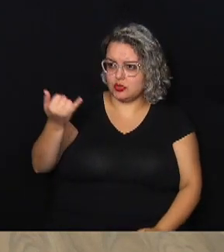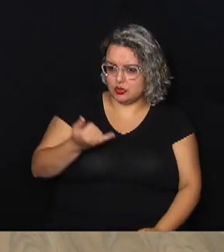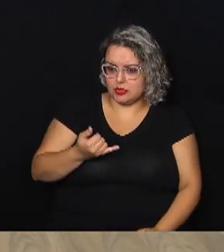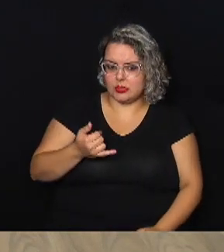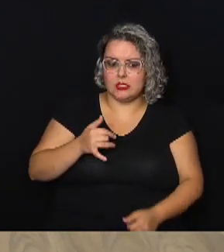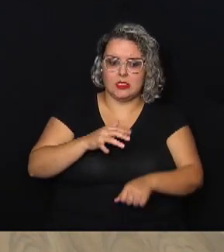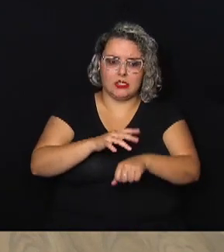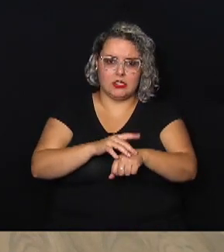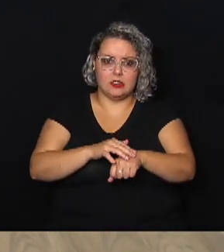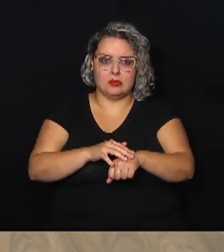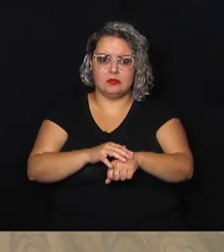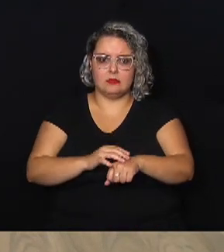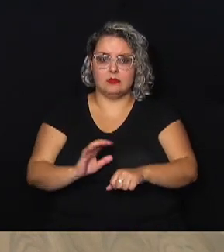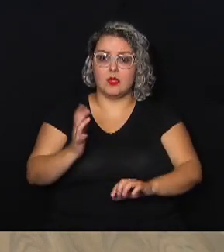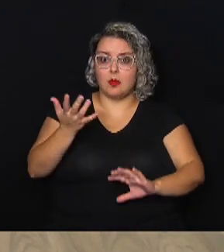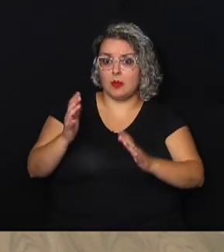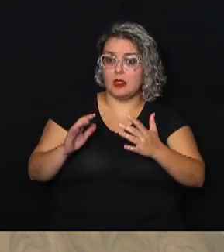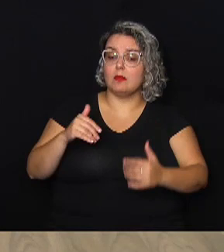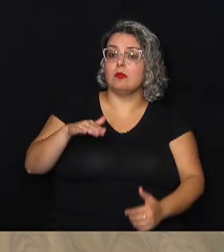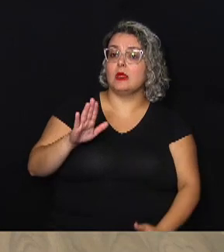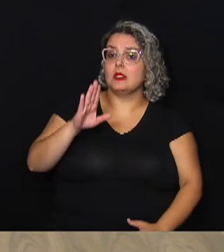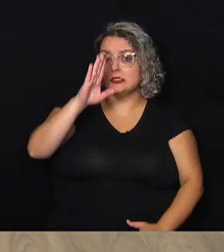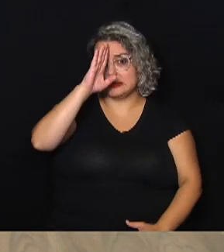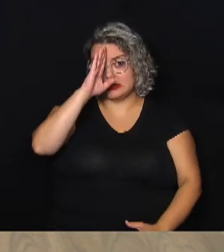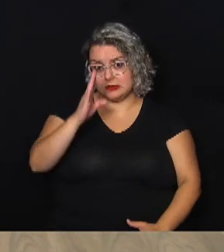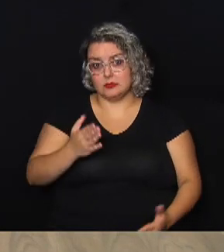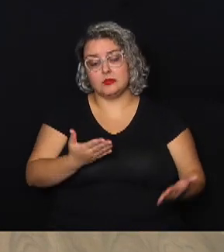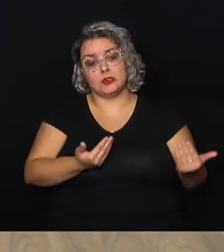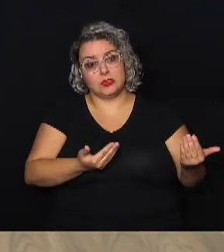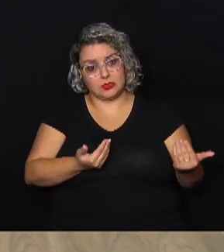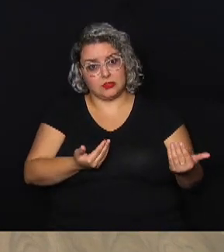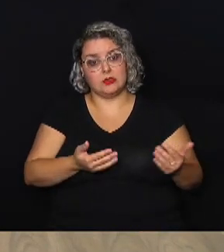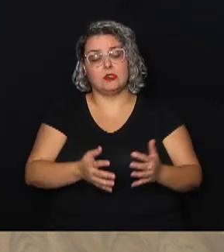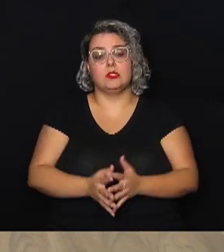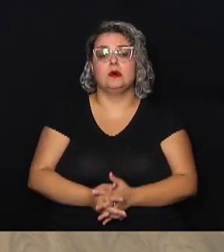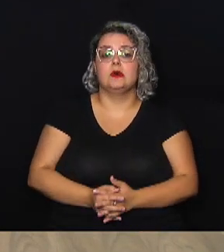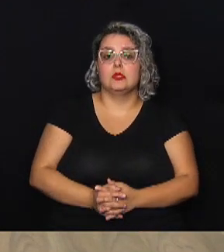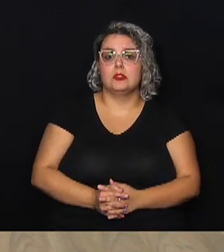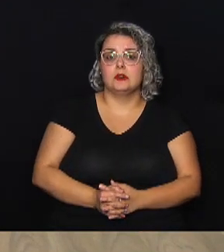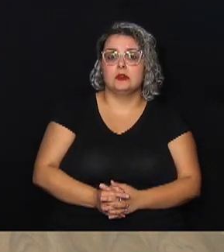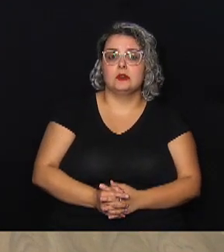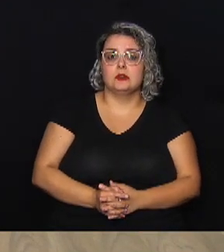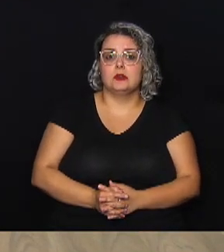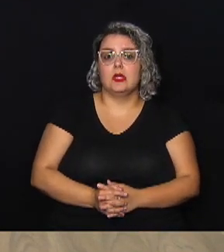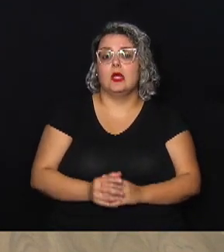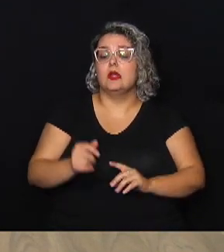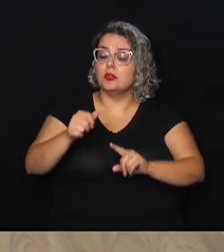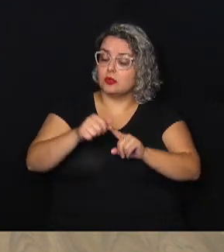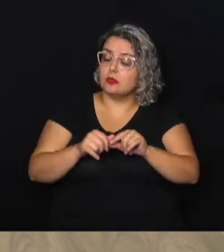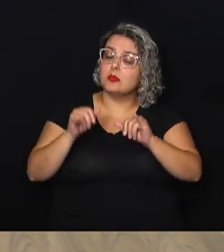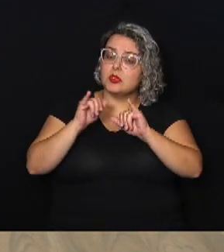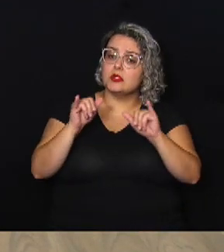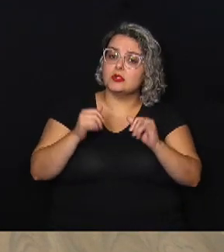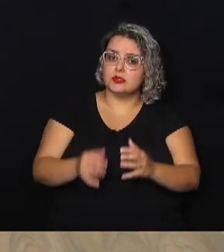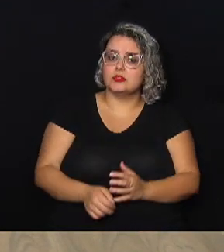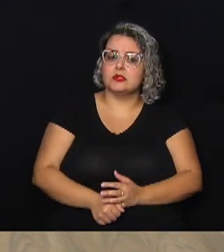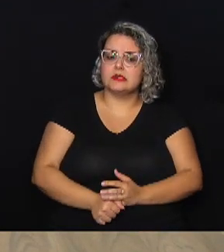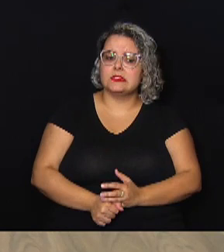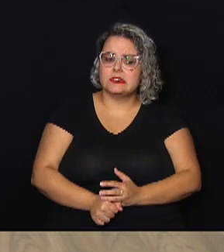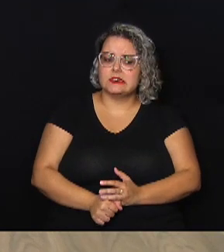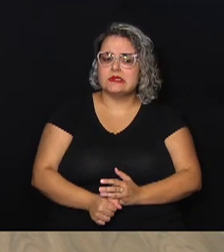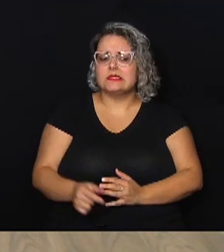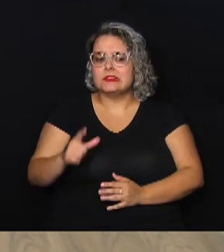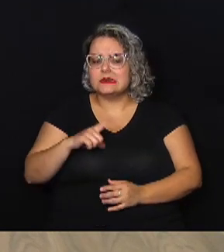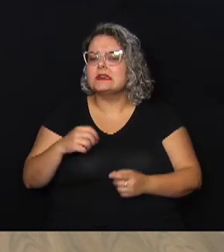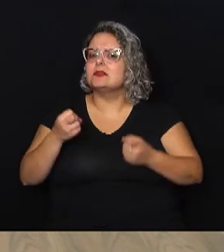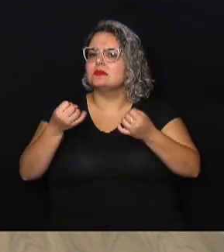está aparecendo cada vez mais e principalmente nos jovens, né? A gente está aí no meio de conscientização. Existe também uma